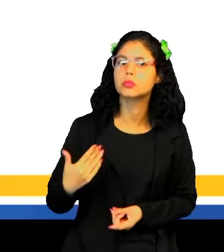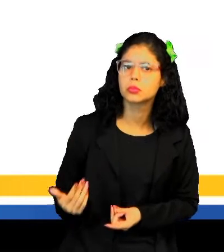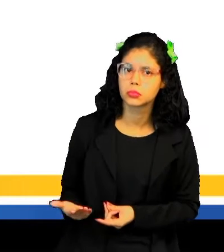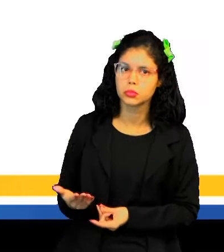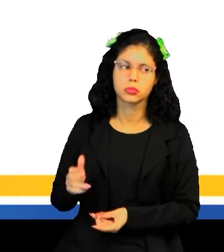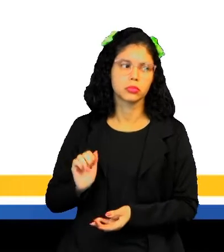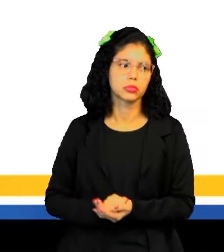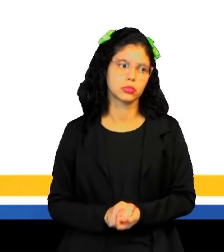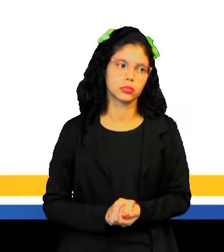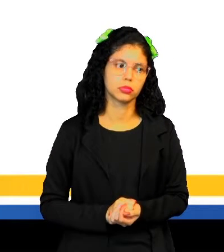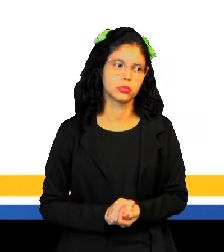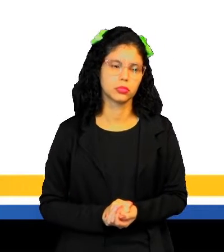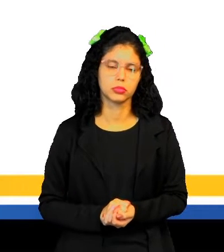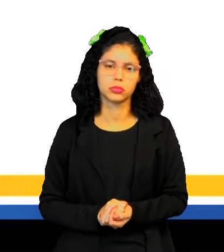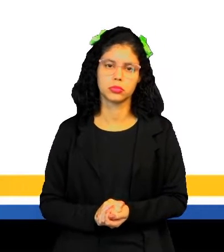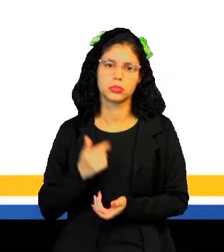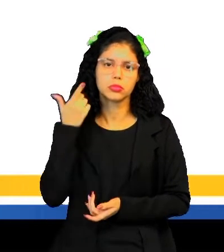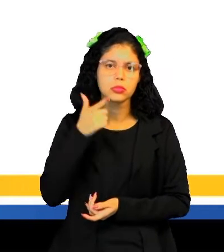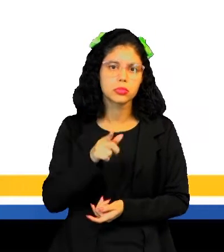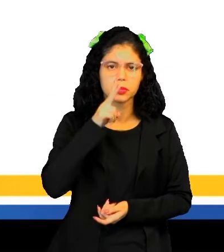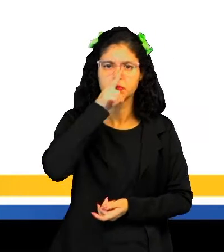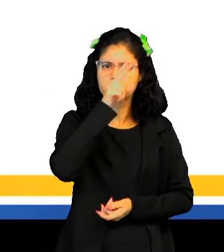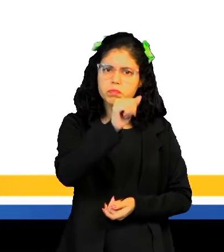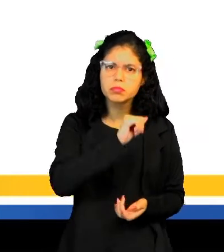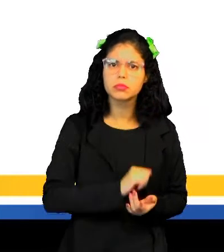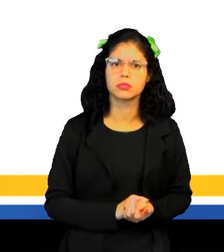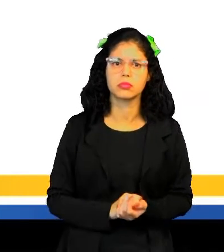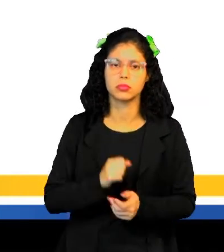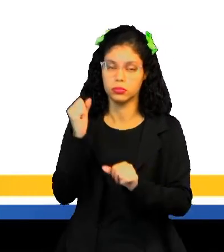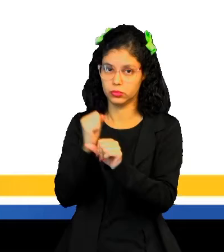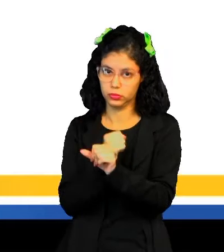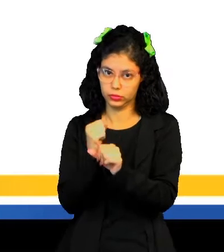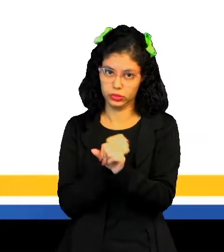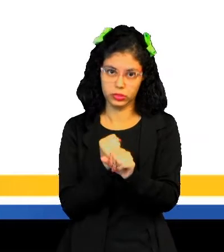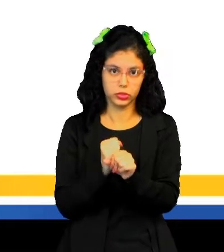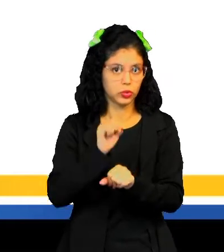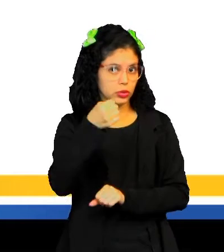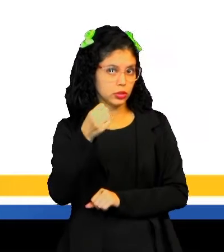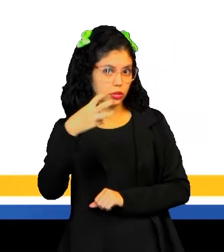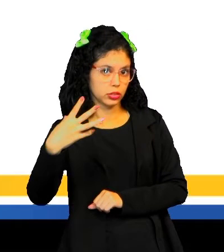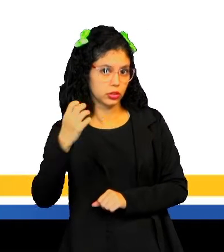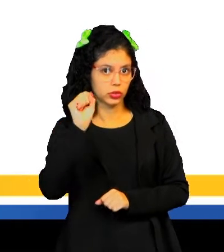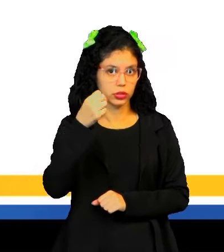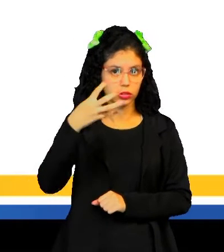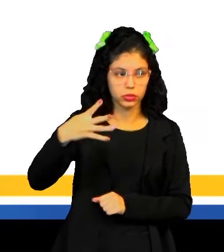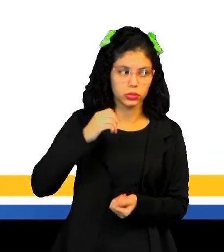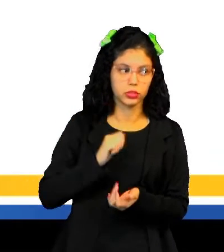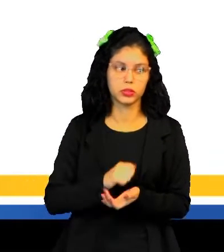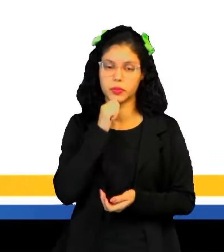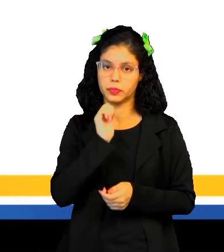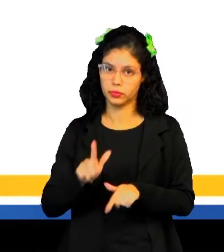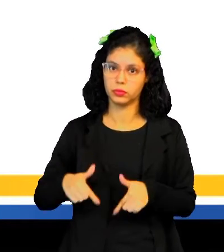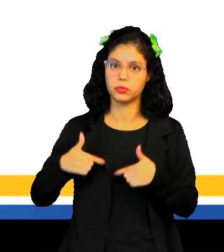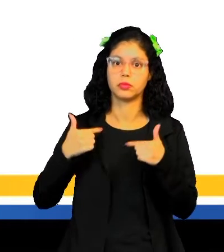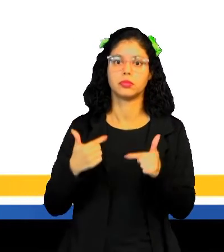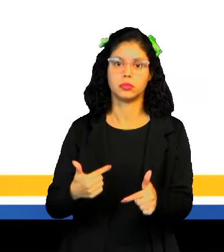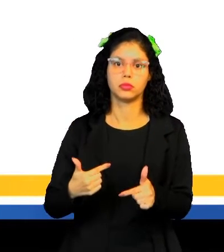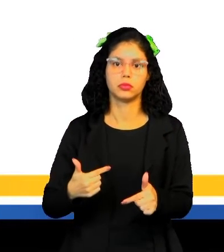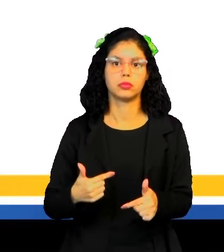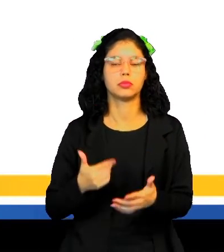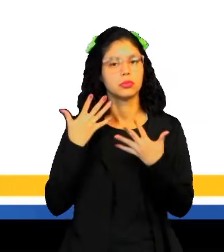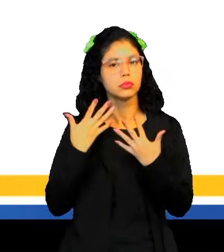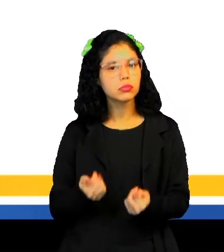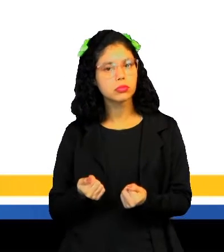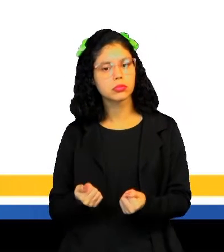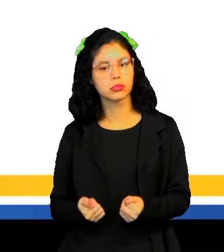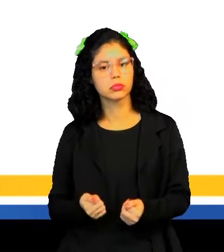né, ele ganha força, né, entre os anos de 83 e 84 e defendia a